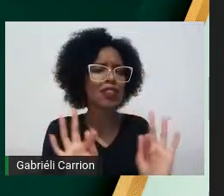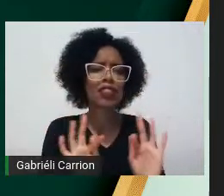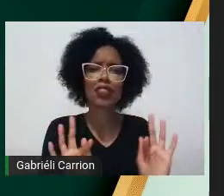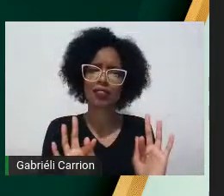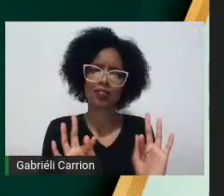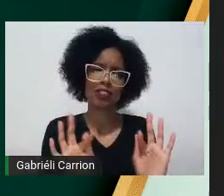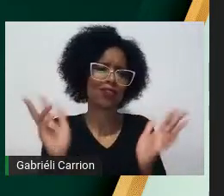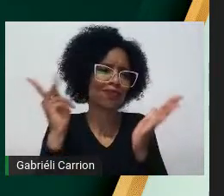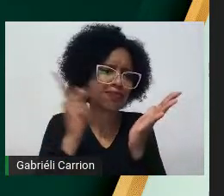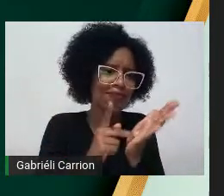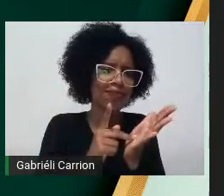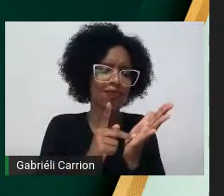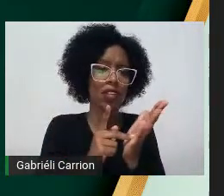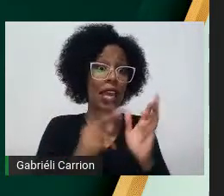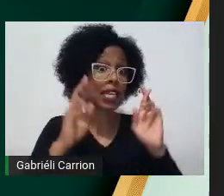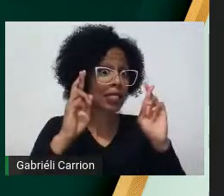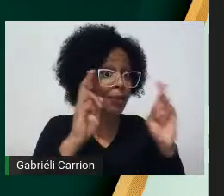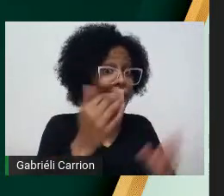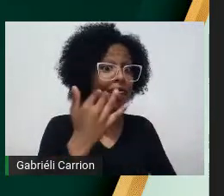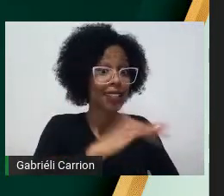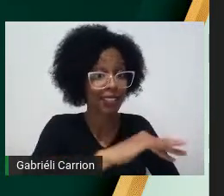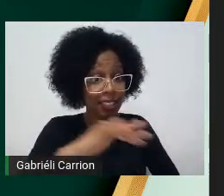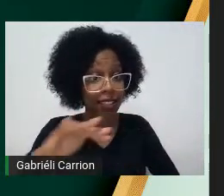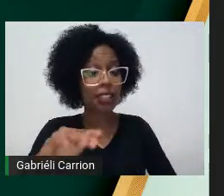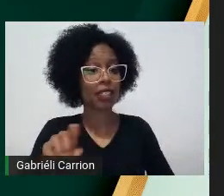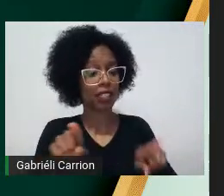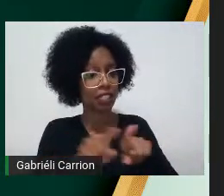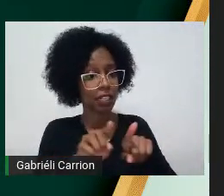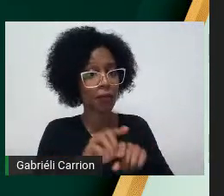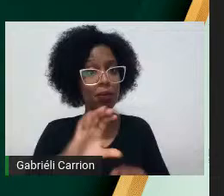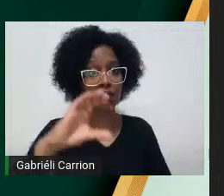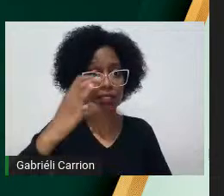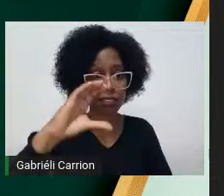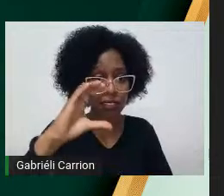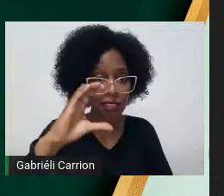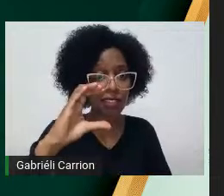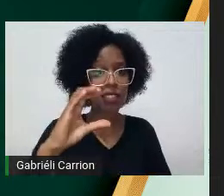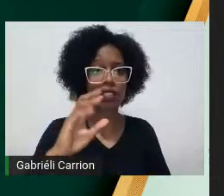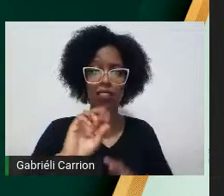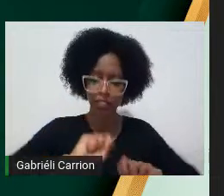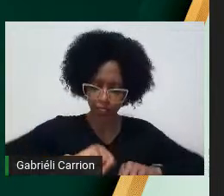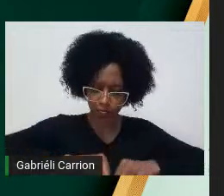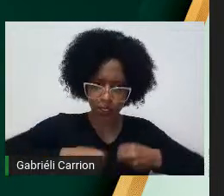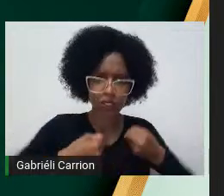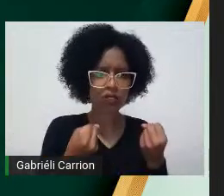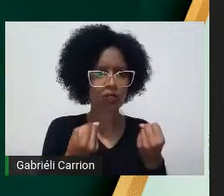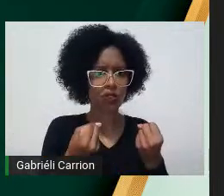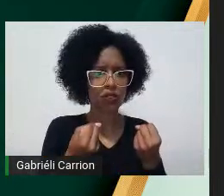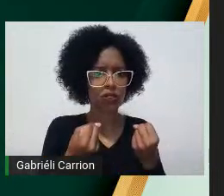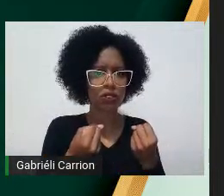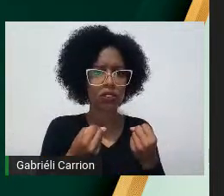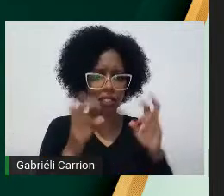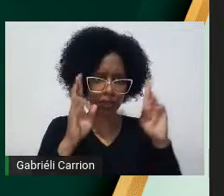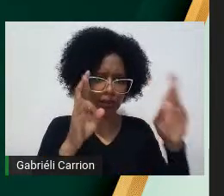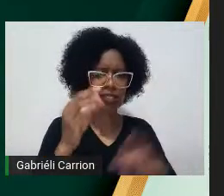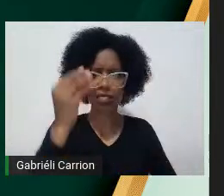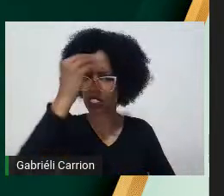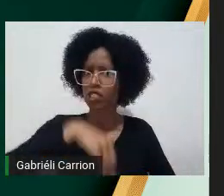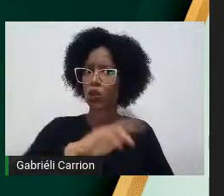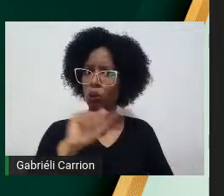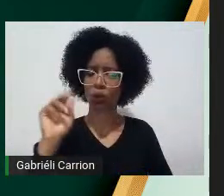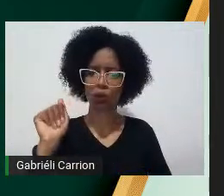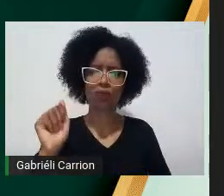crianças, defendam a natureza, defendam a ciência e jamais desistam daquilo que vocês acreditam. Abracem seus